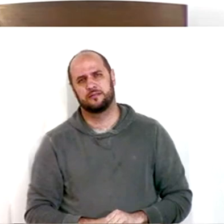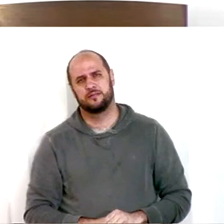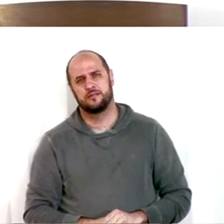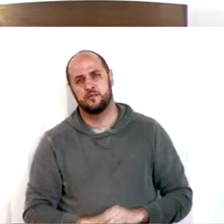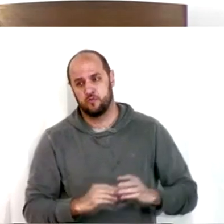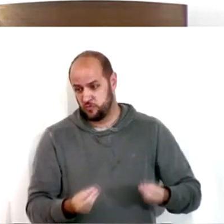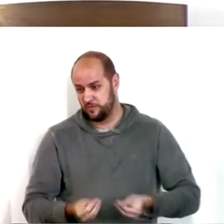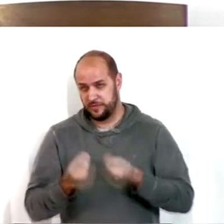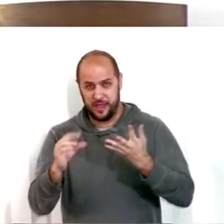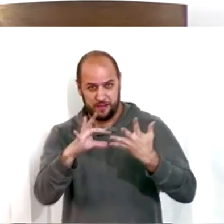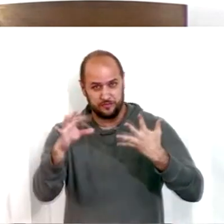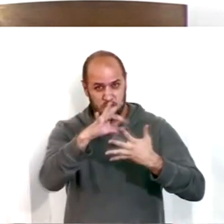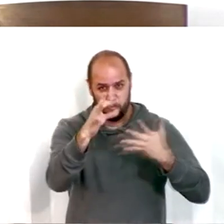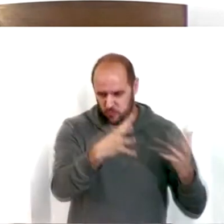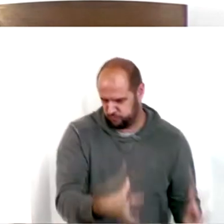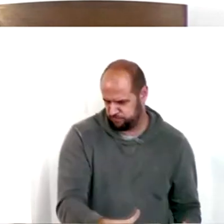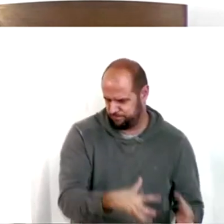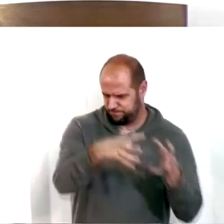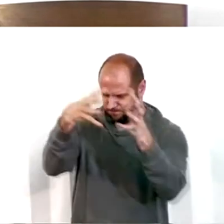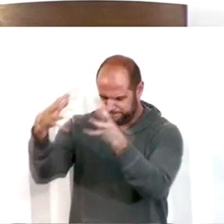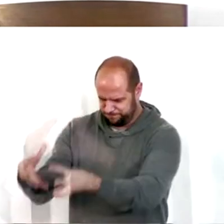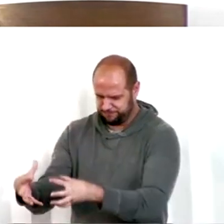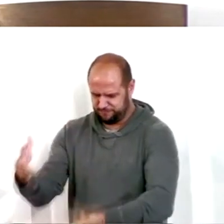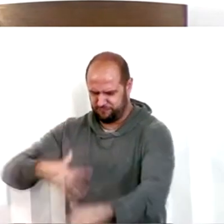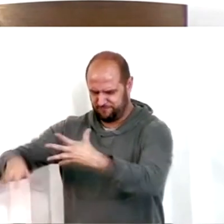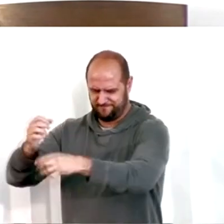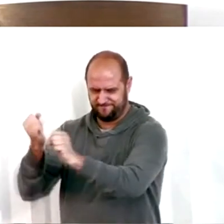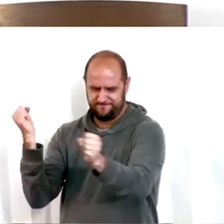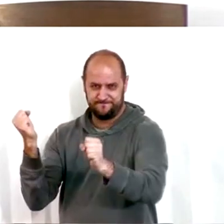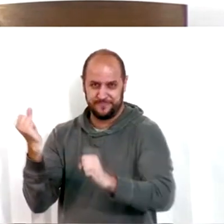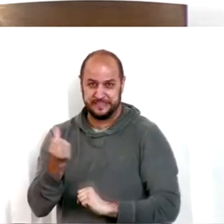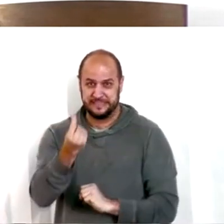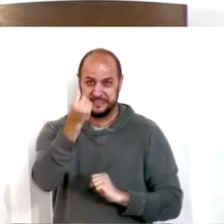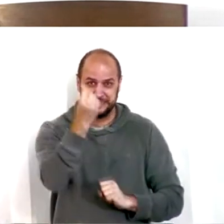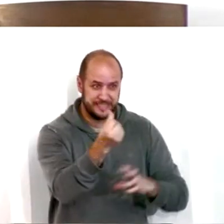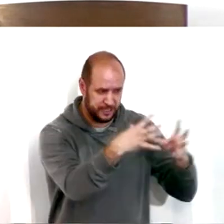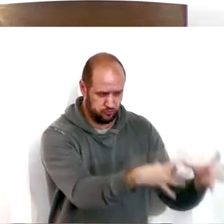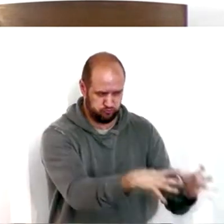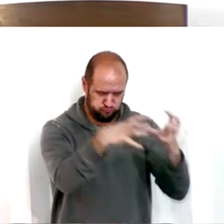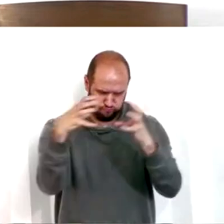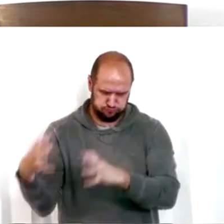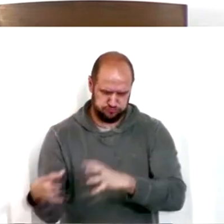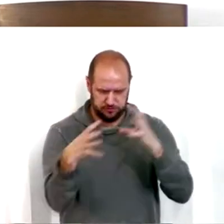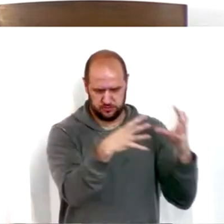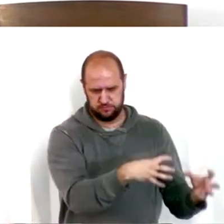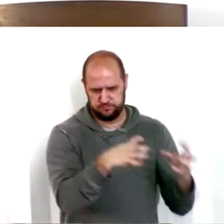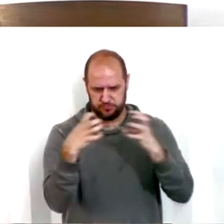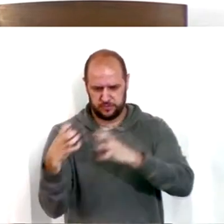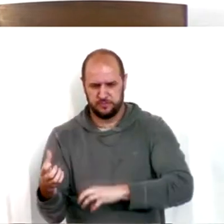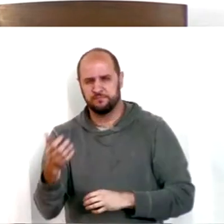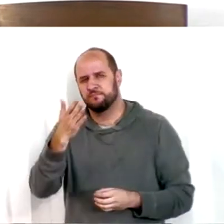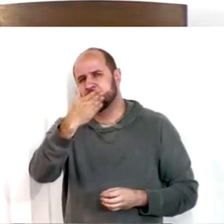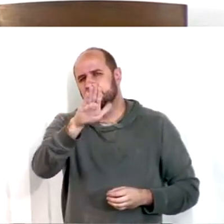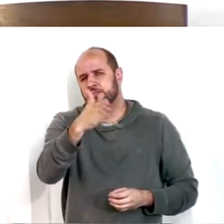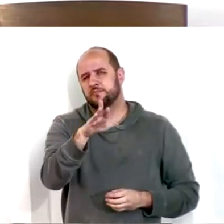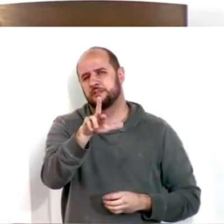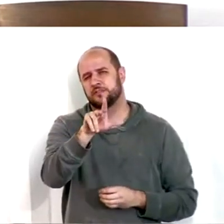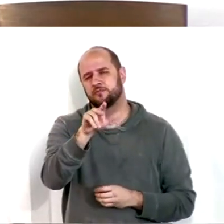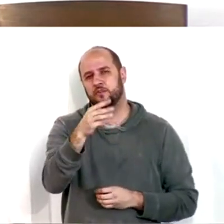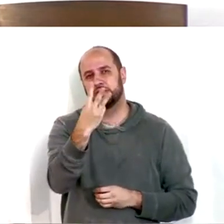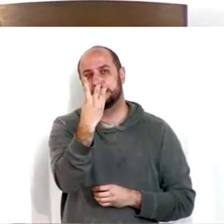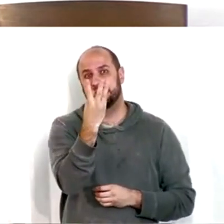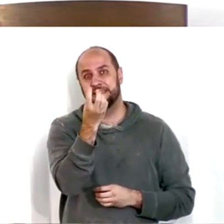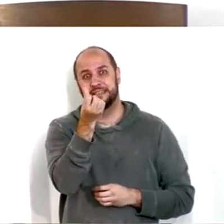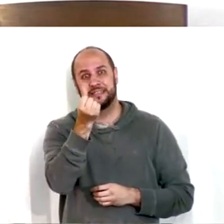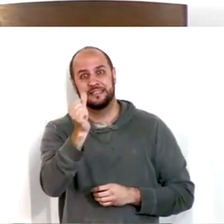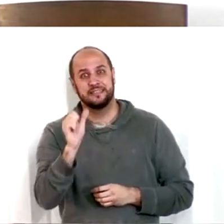o seu manto com cereais. 6 medidas de cevada, que é o equivalente a 36